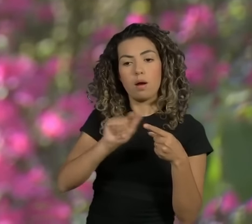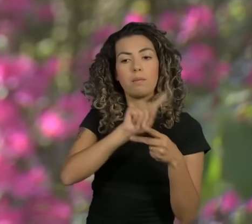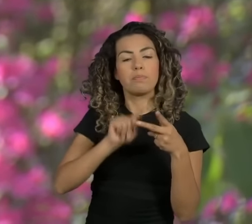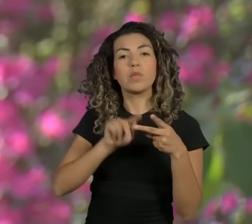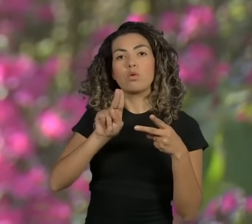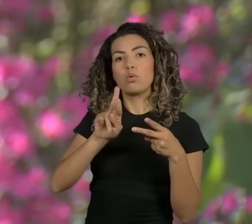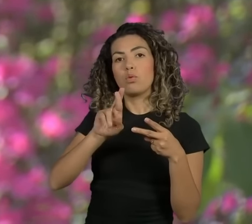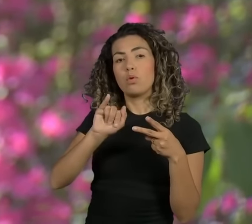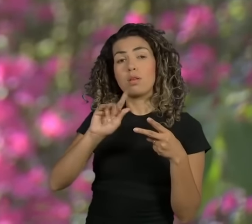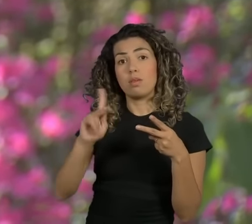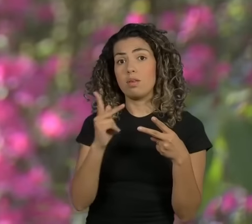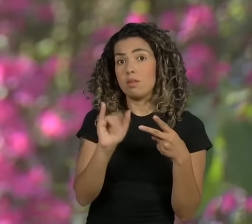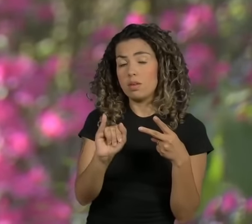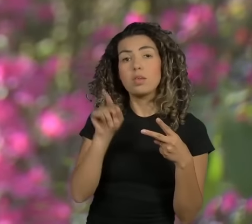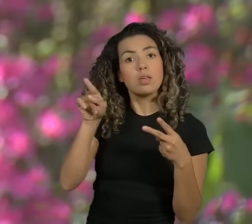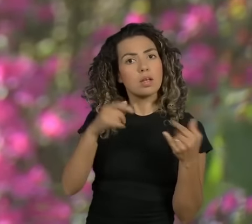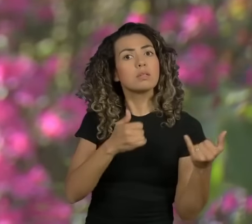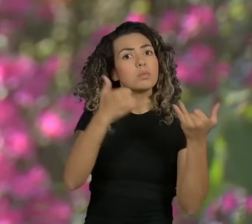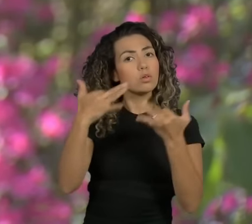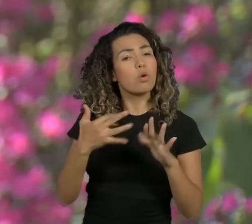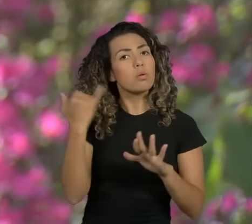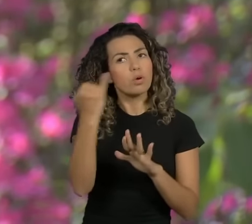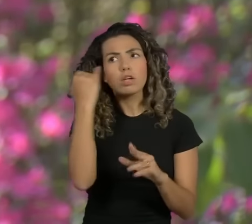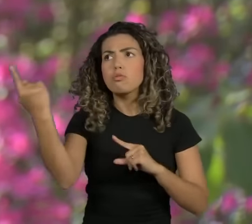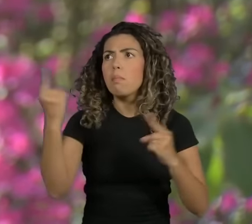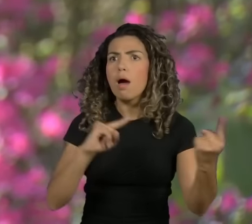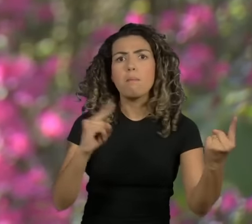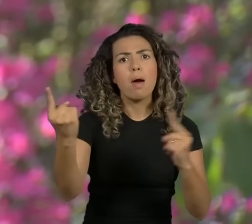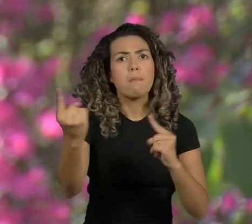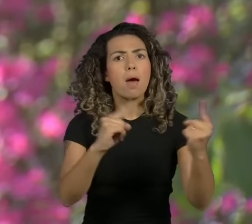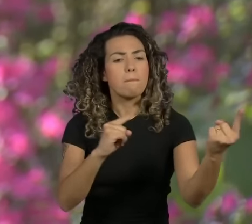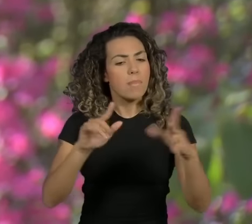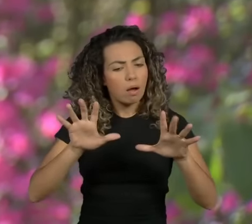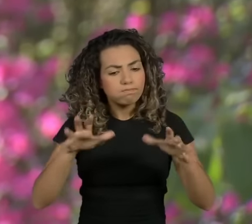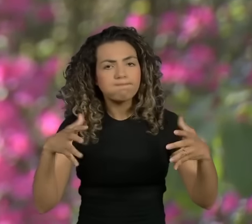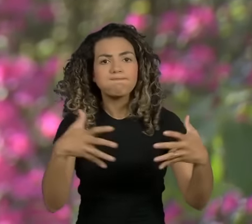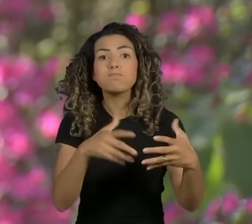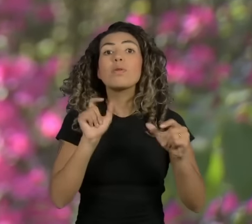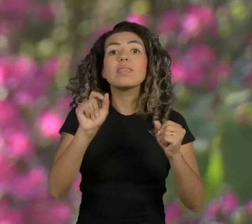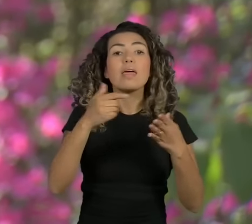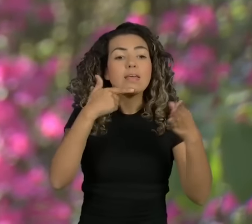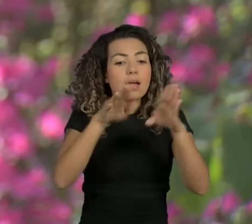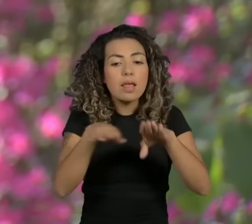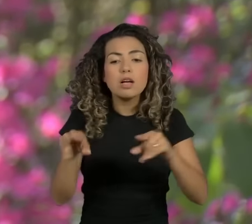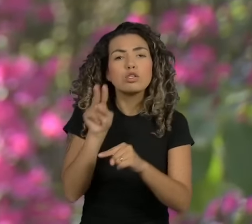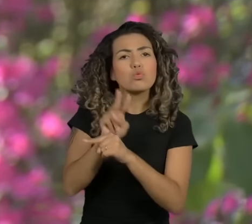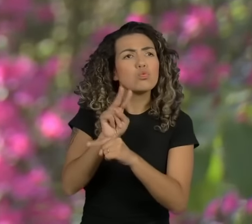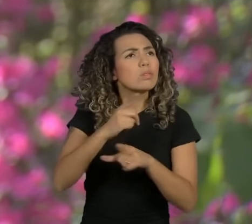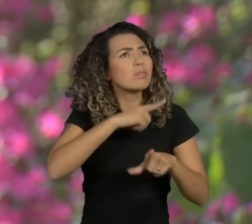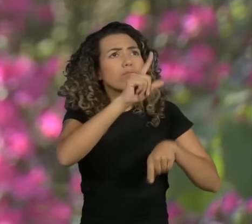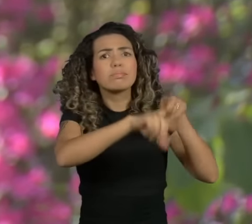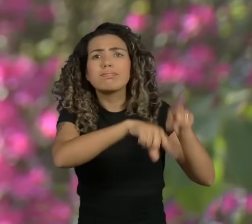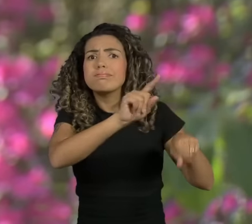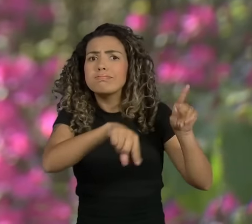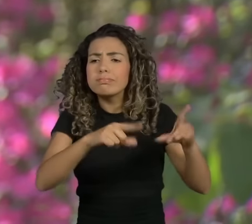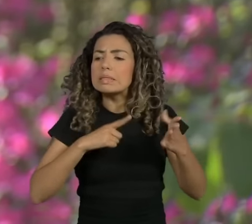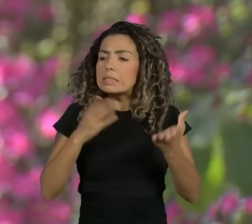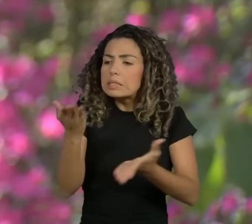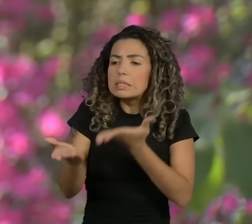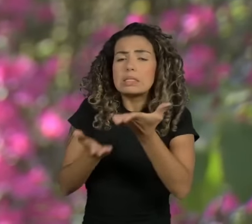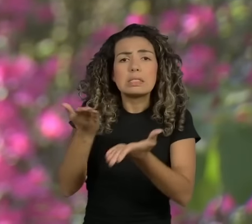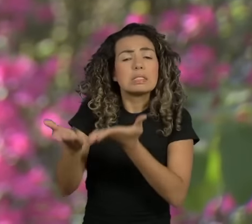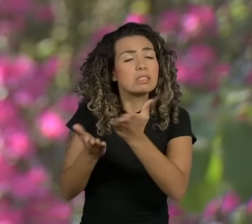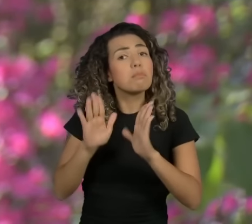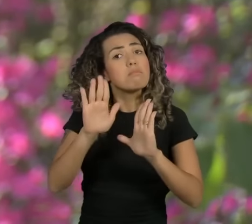é comunitário. Várias pessoas se responsabilizam por elas e afirma que qualquer serviço